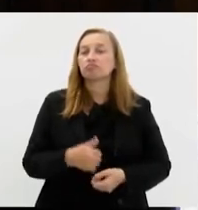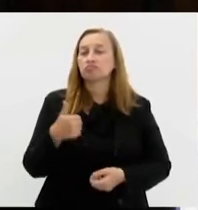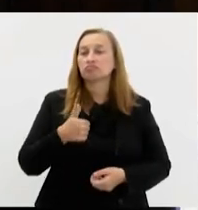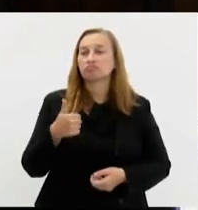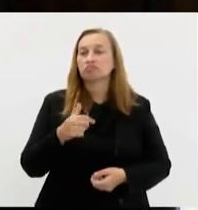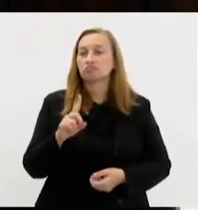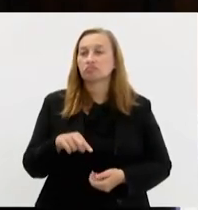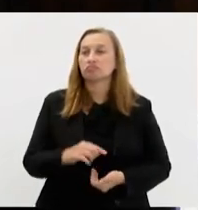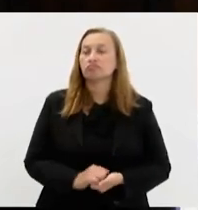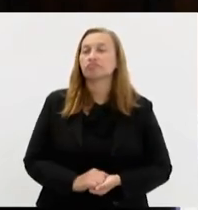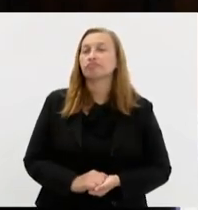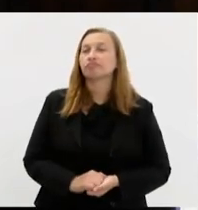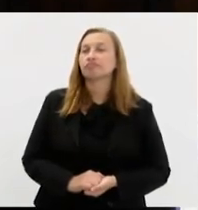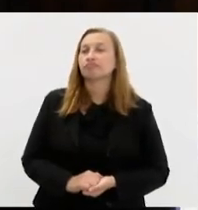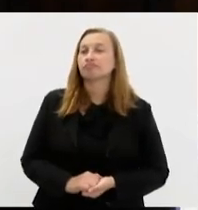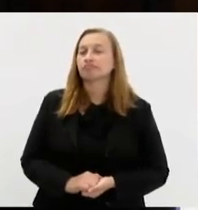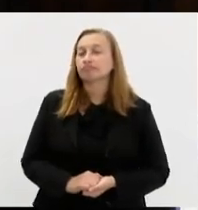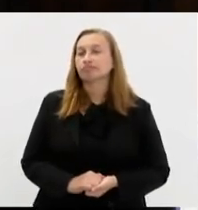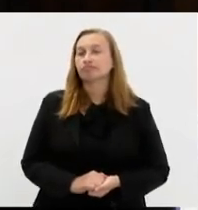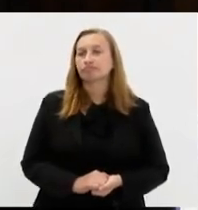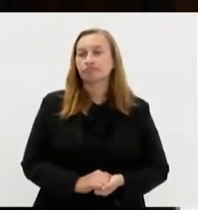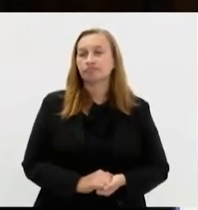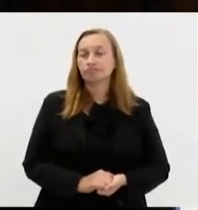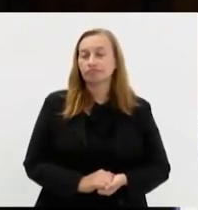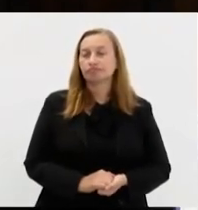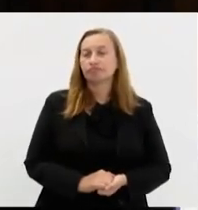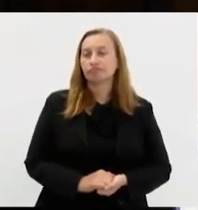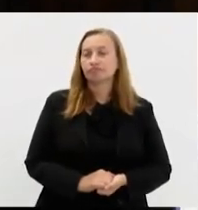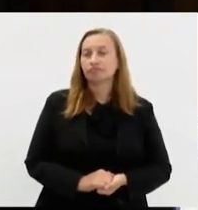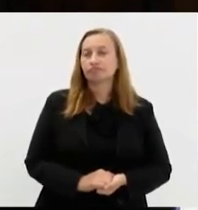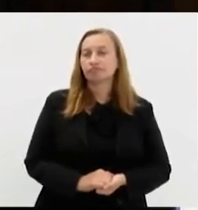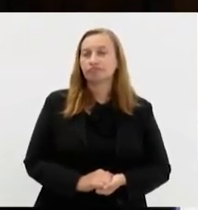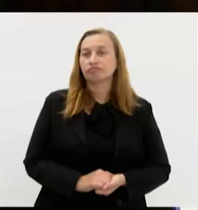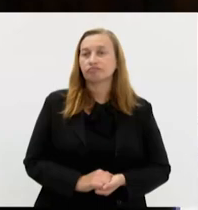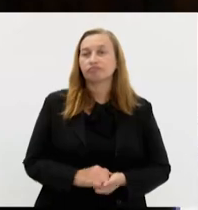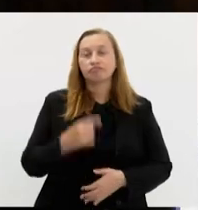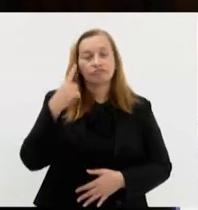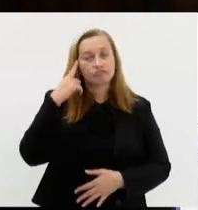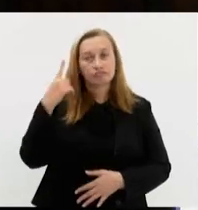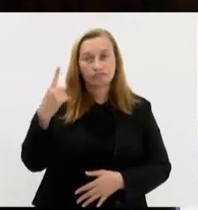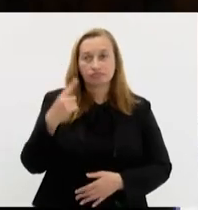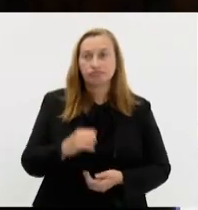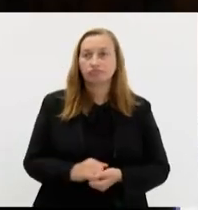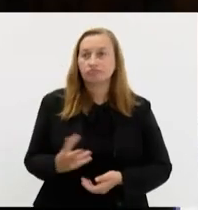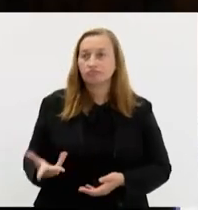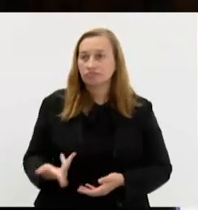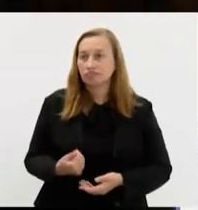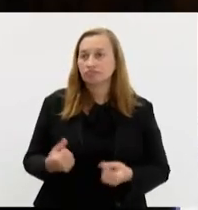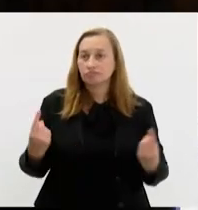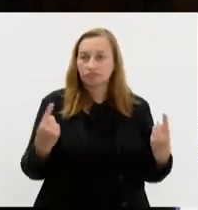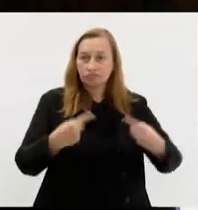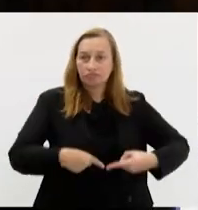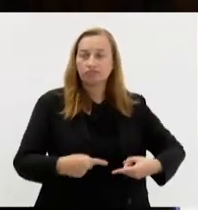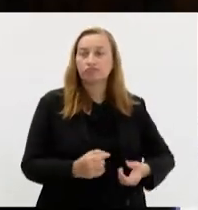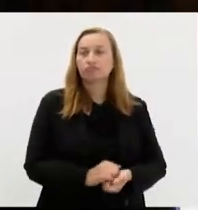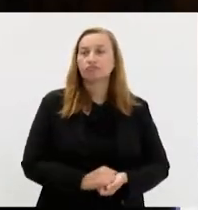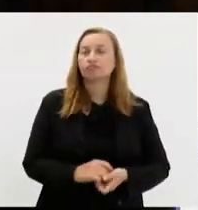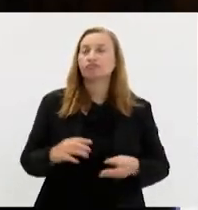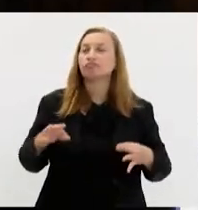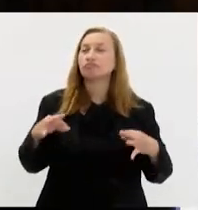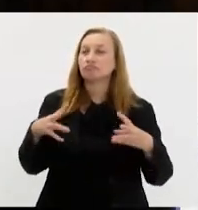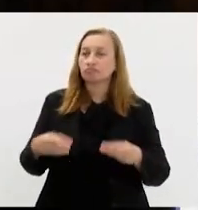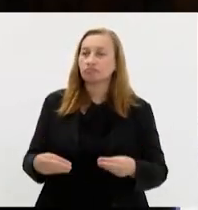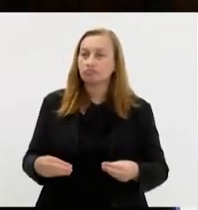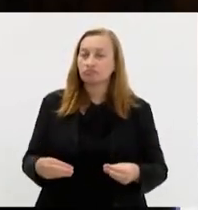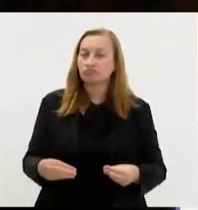eh que a gente tem que ter em mente é aquilo que a ministra falou A ideia é manter paridade na disputa tudo aqui aquilo